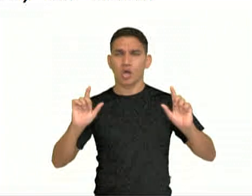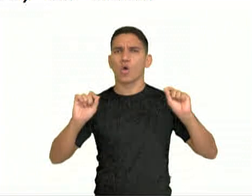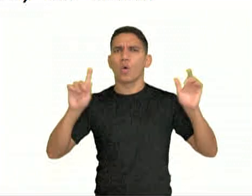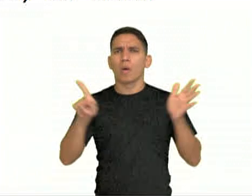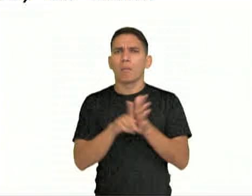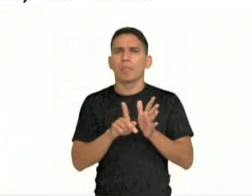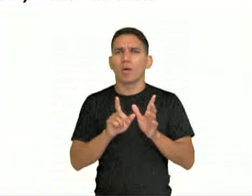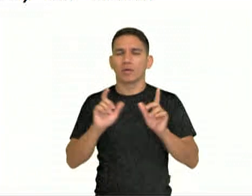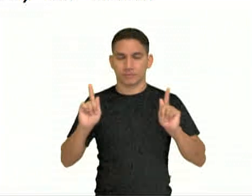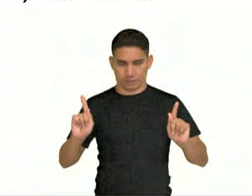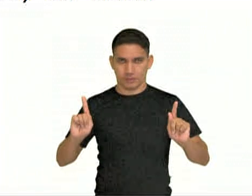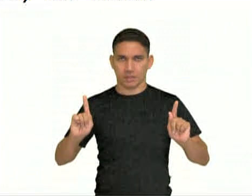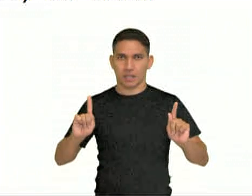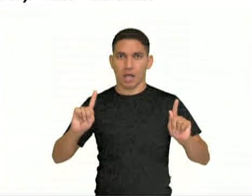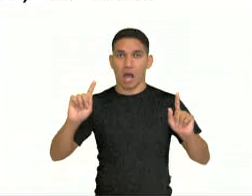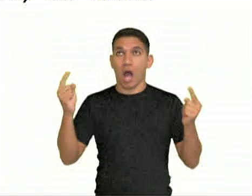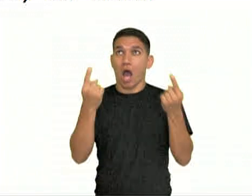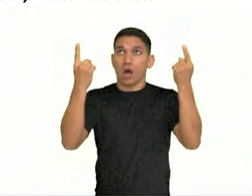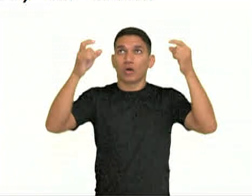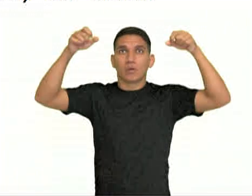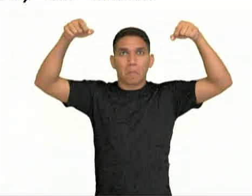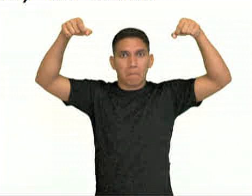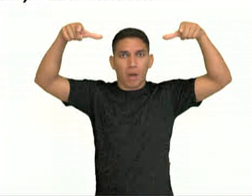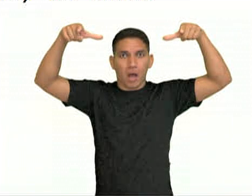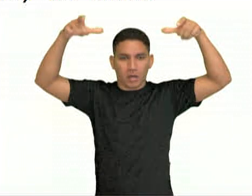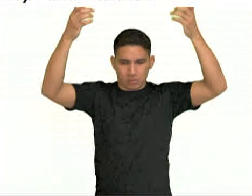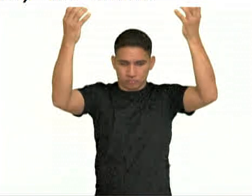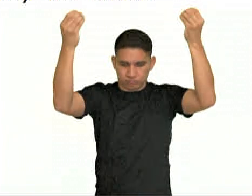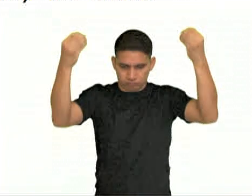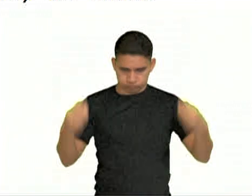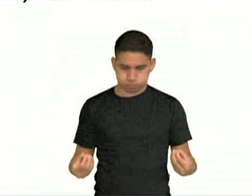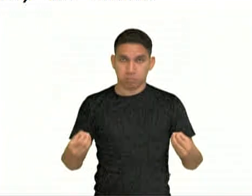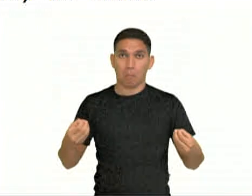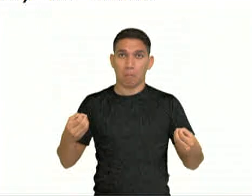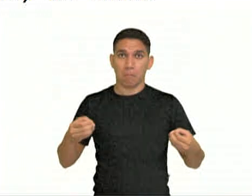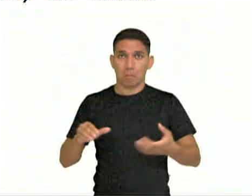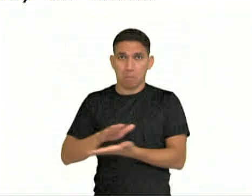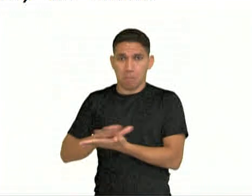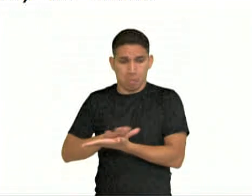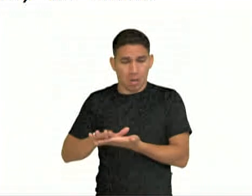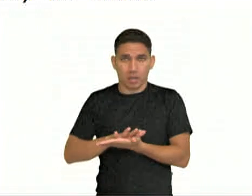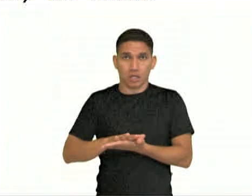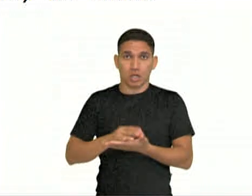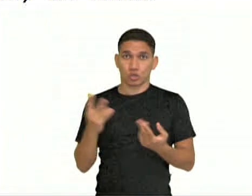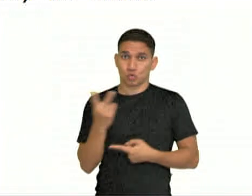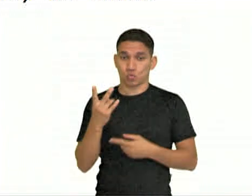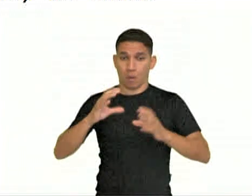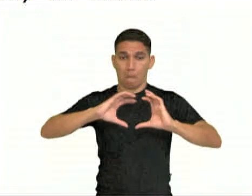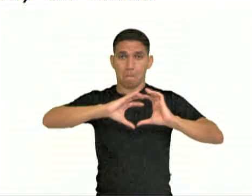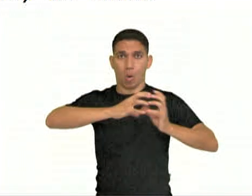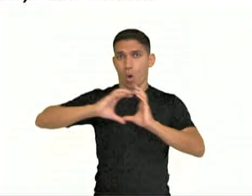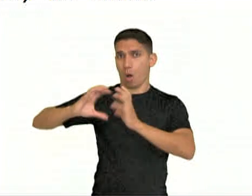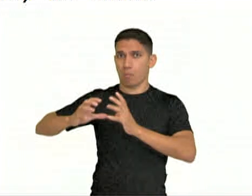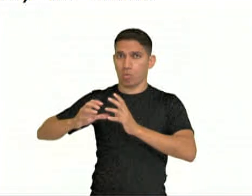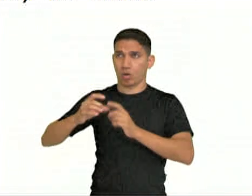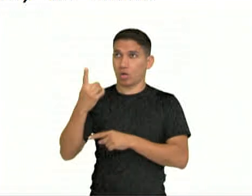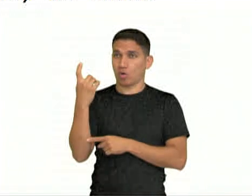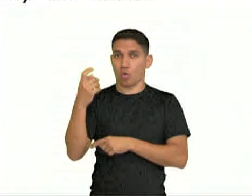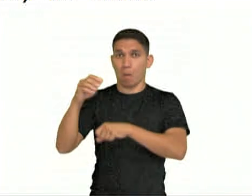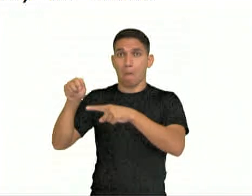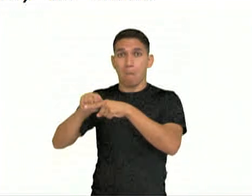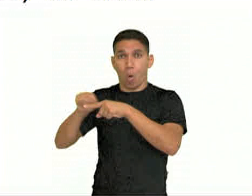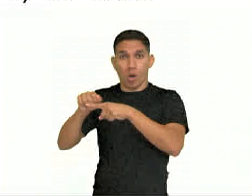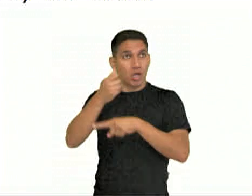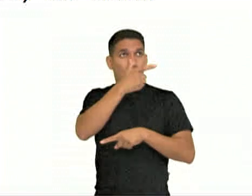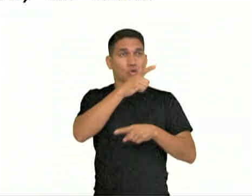altura até atingir um piso rígido. Ou seja, duas bolinhas, uma feita de borracha, outra feita de massa de modelar, elas